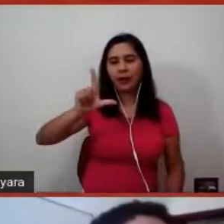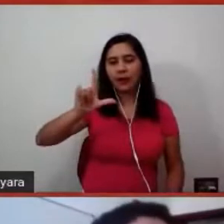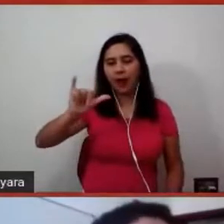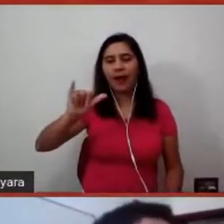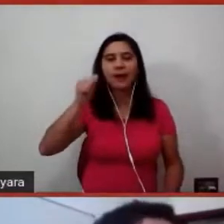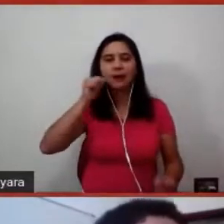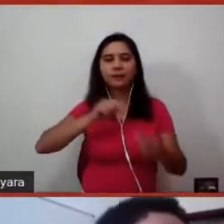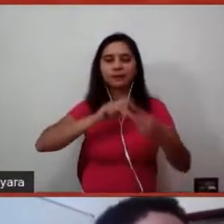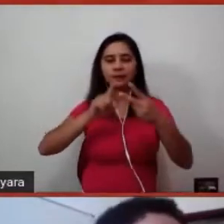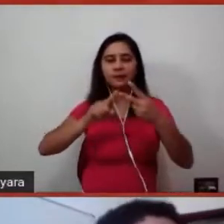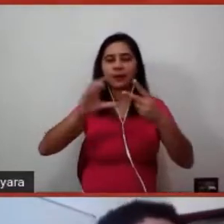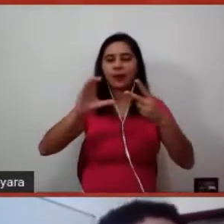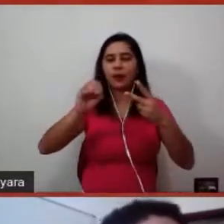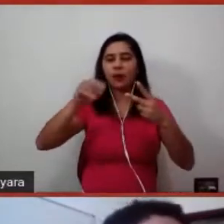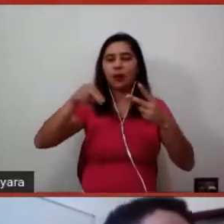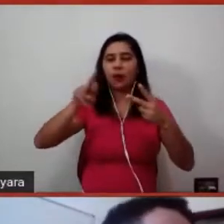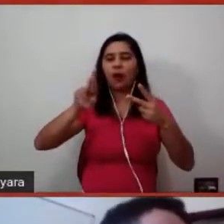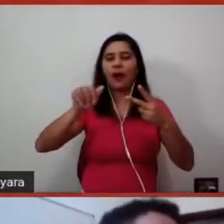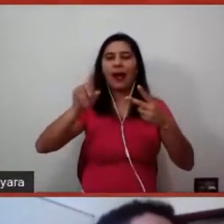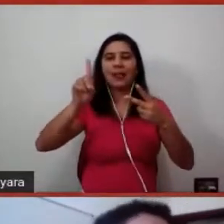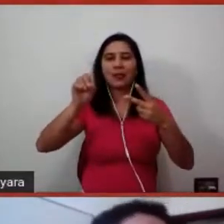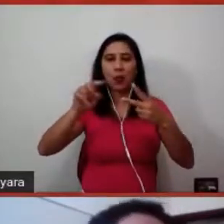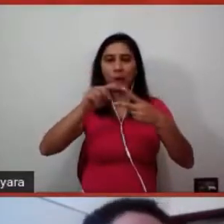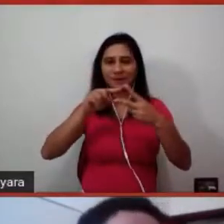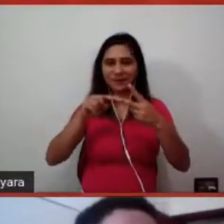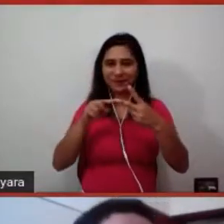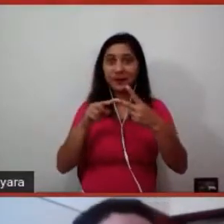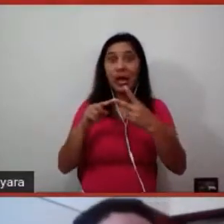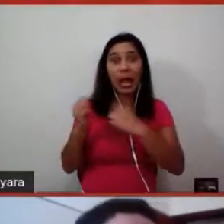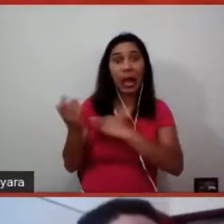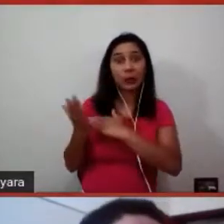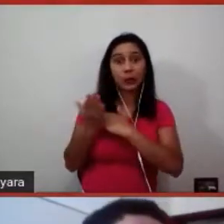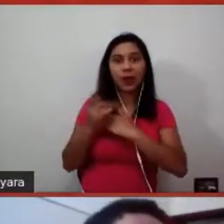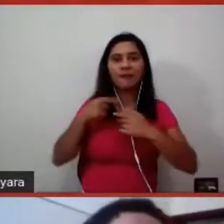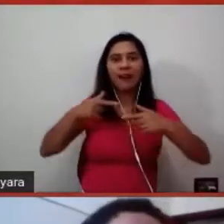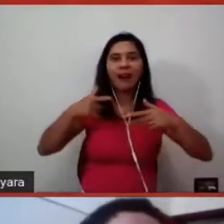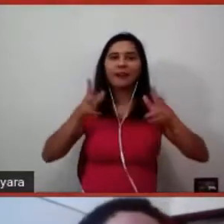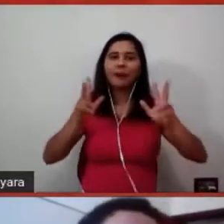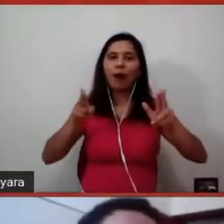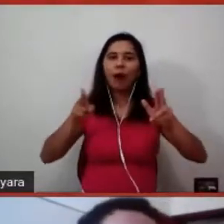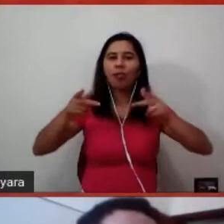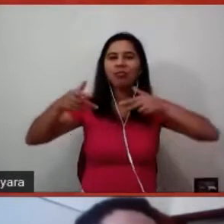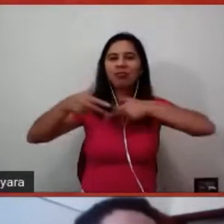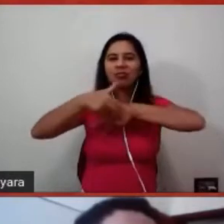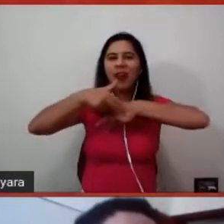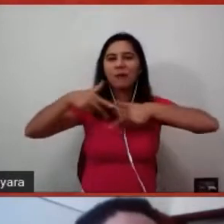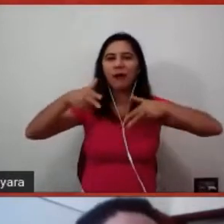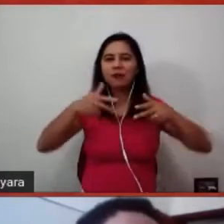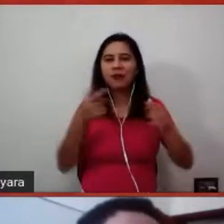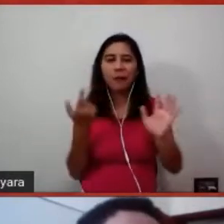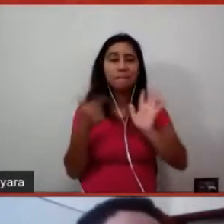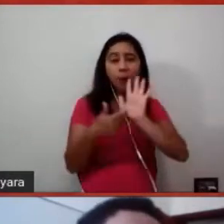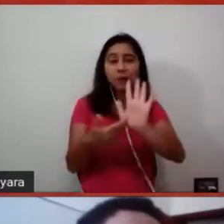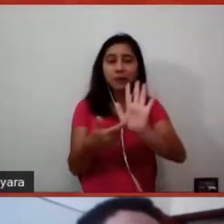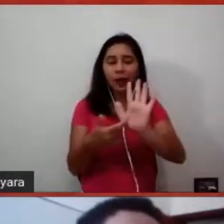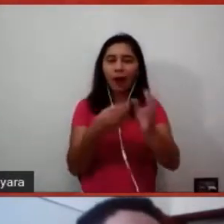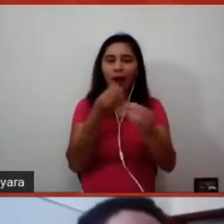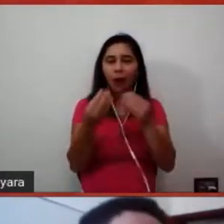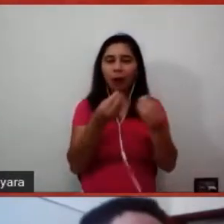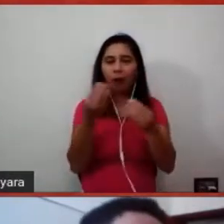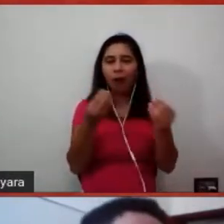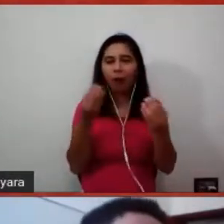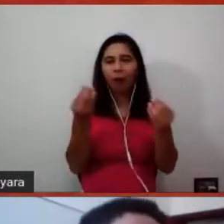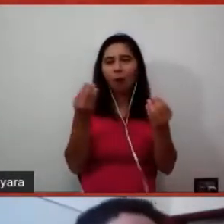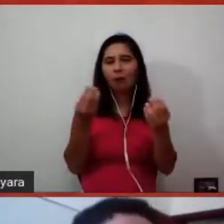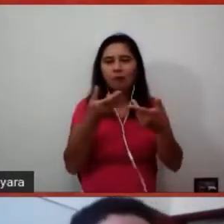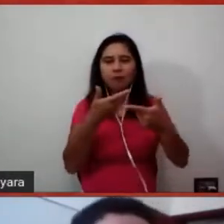favor, coloquem eles na tela. Obrigado, Augusto. A Kali e o Conrado, que vão dramatizar a situação problema aqui